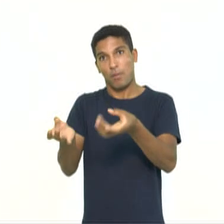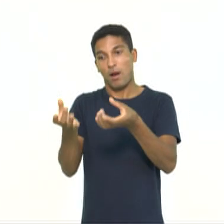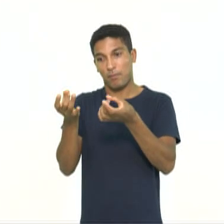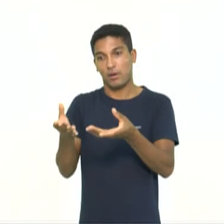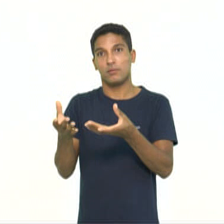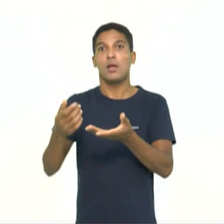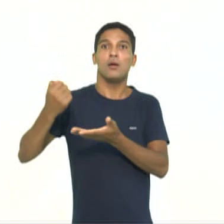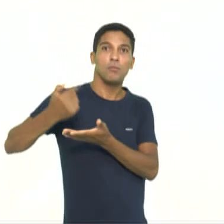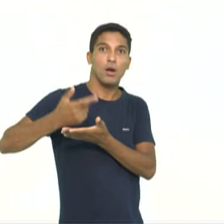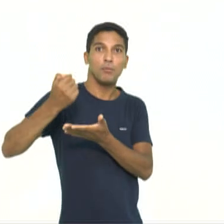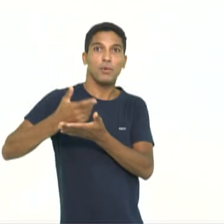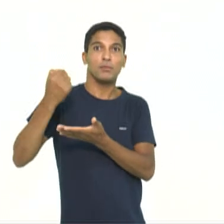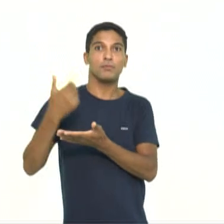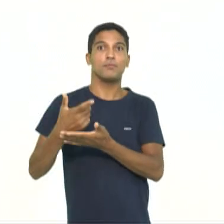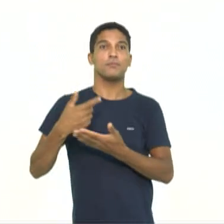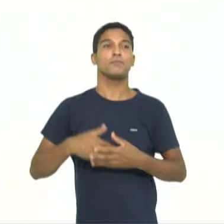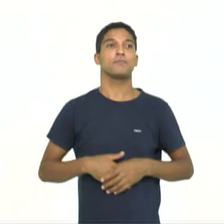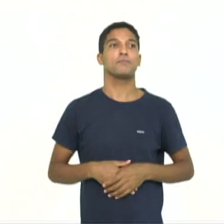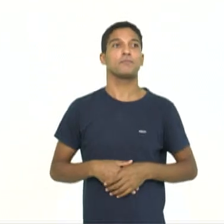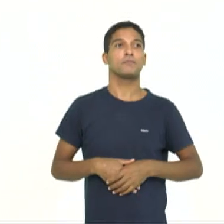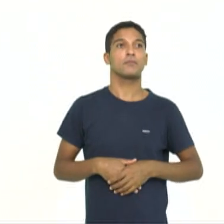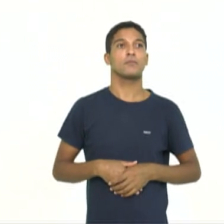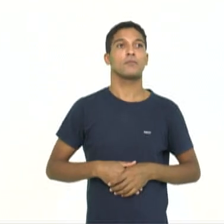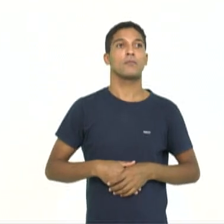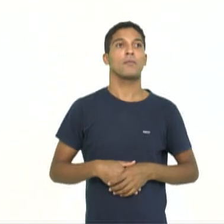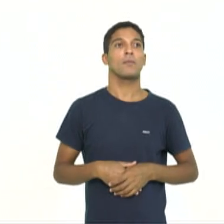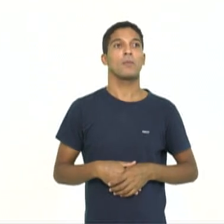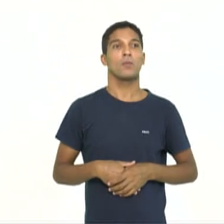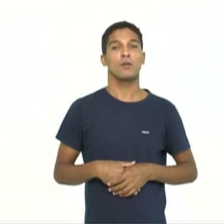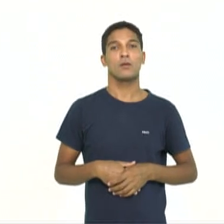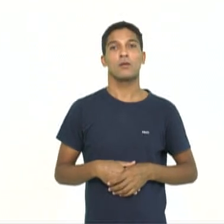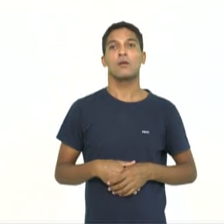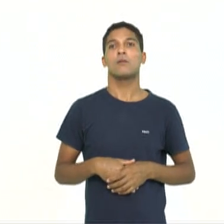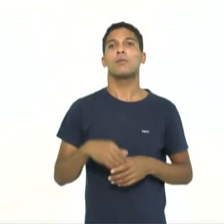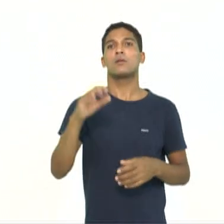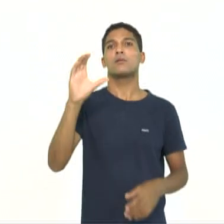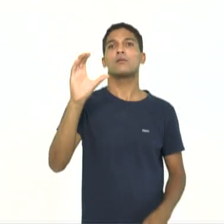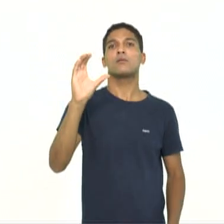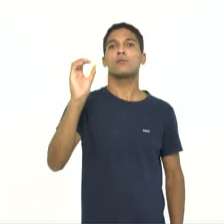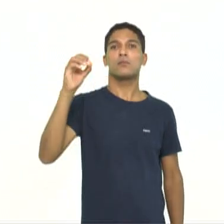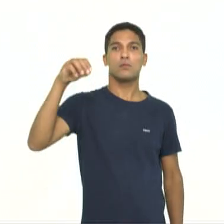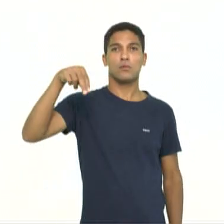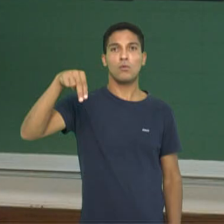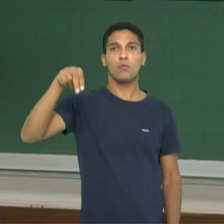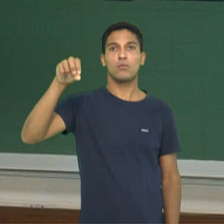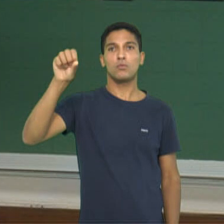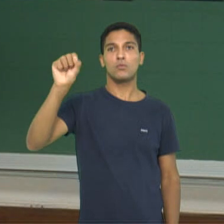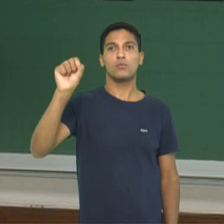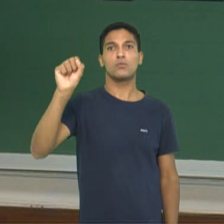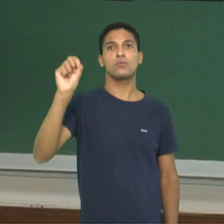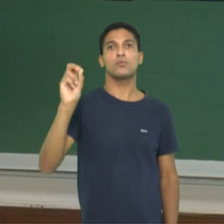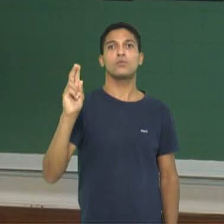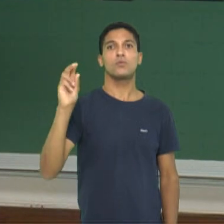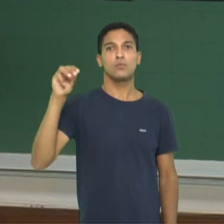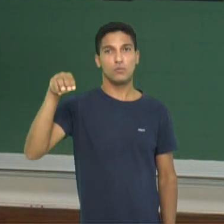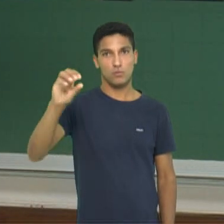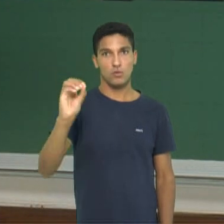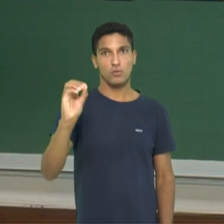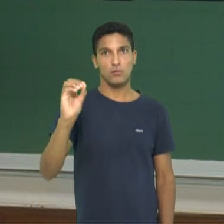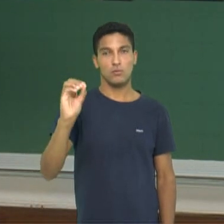o consumo. E o consumo é gerado onde? Na indústria cultural, de acordo com Adorno e Horkheimer.